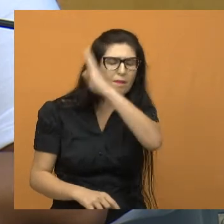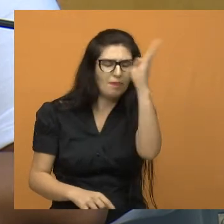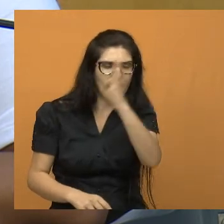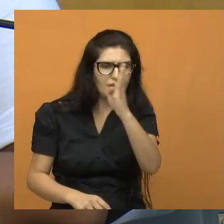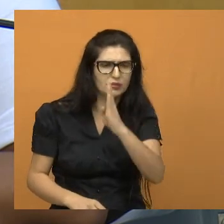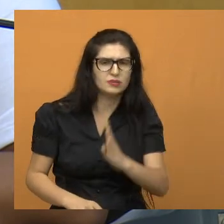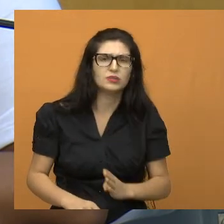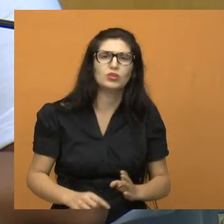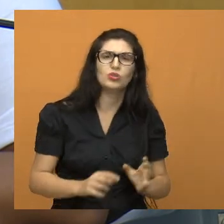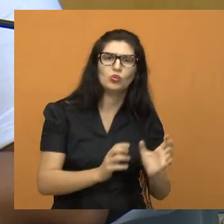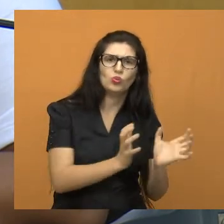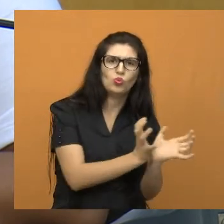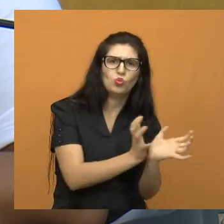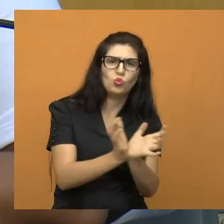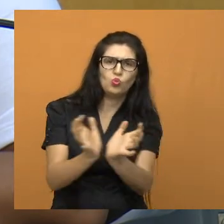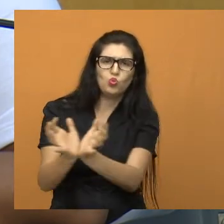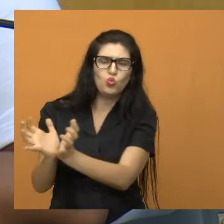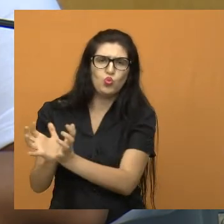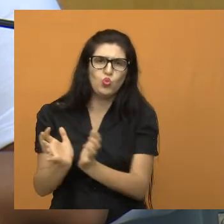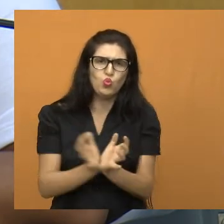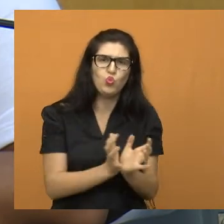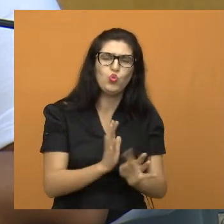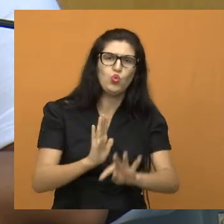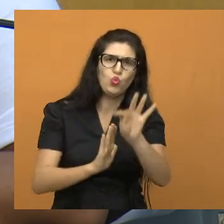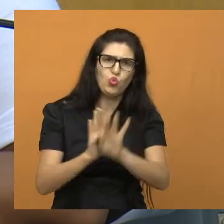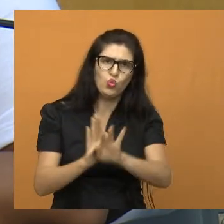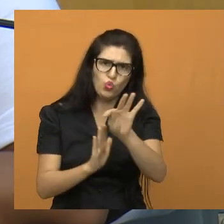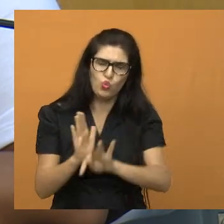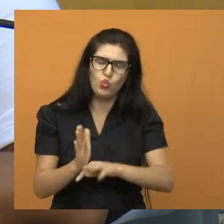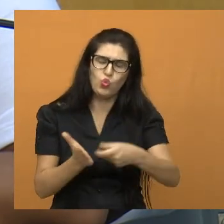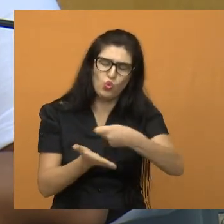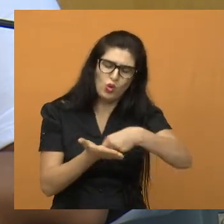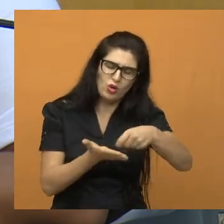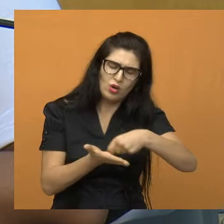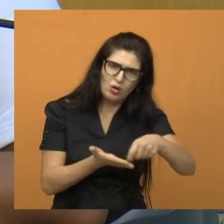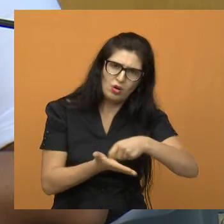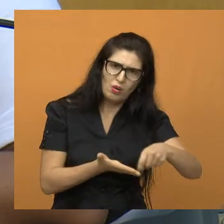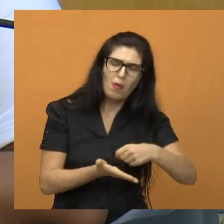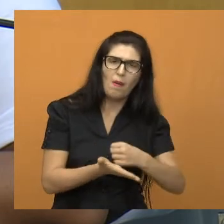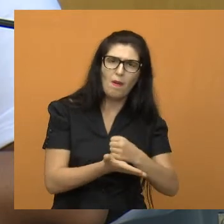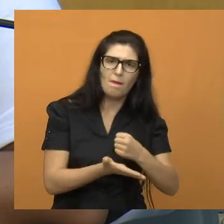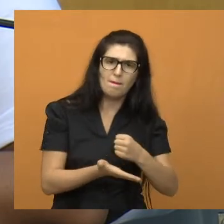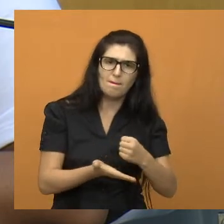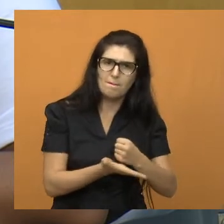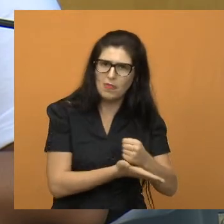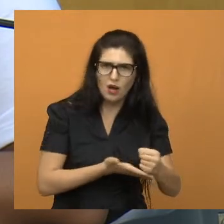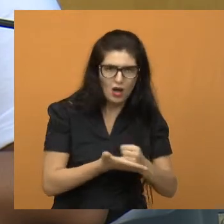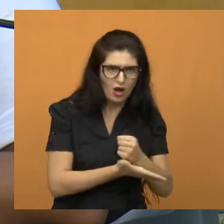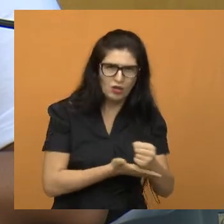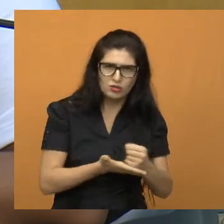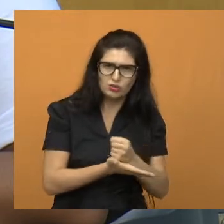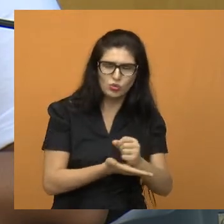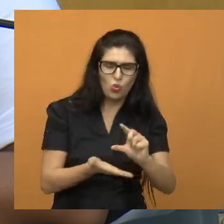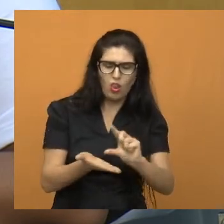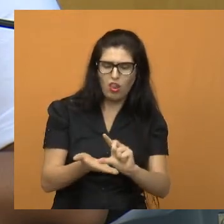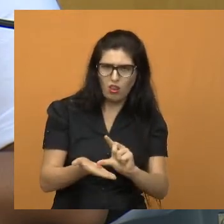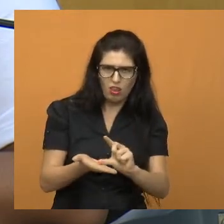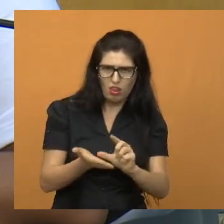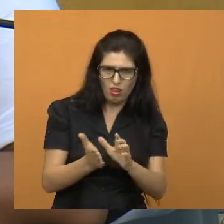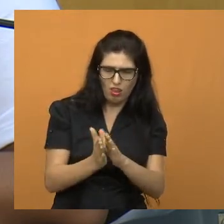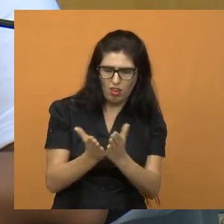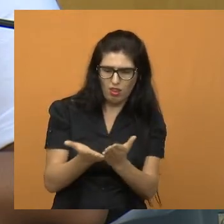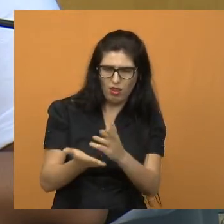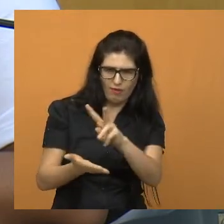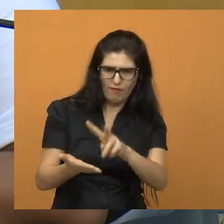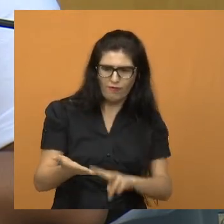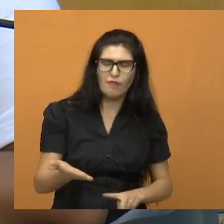a Comissão Nacional faz esse texto, que é um texto base, né, que é um livrinho que traz todo o conteúdo da campanha,